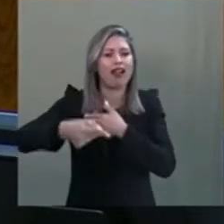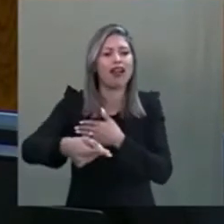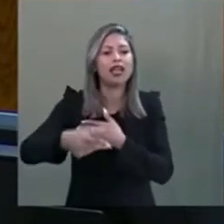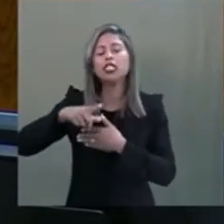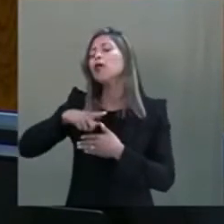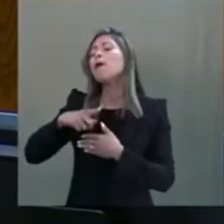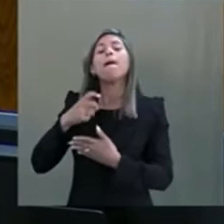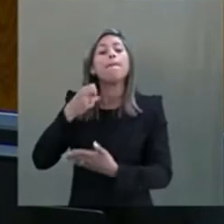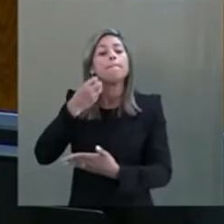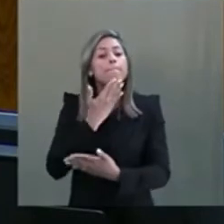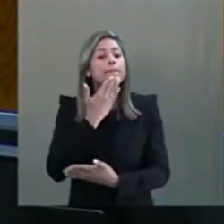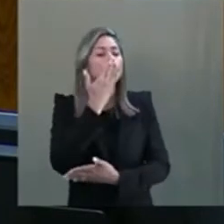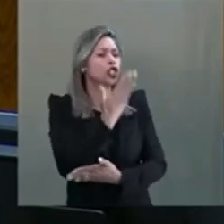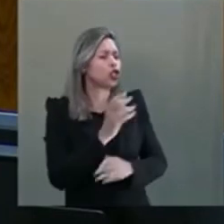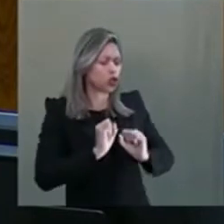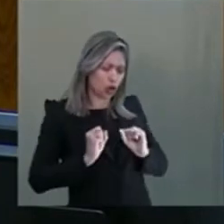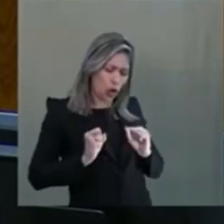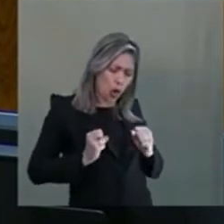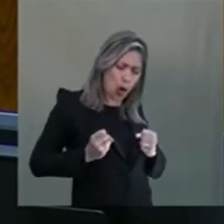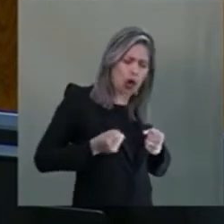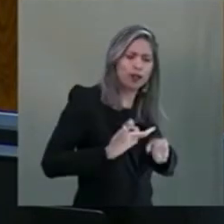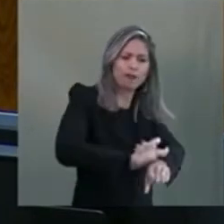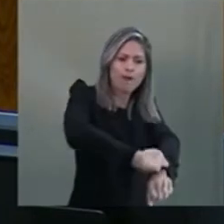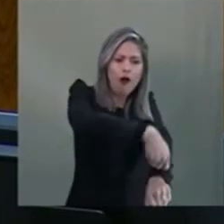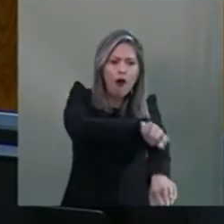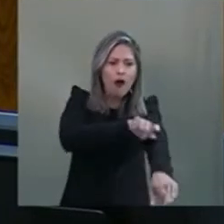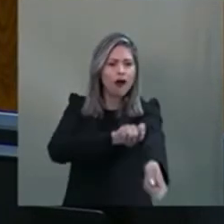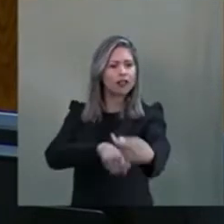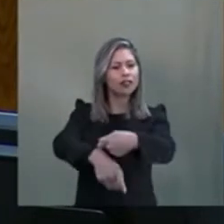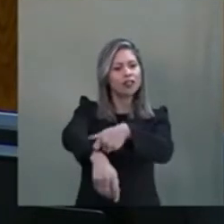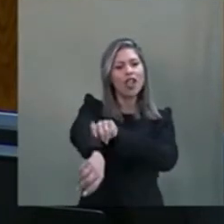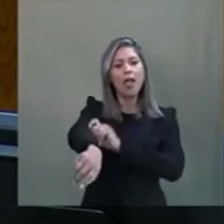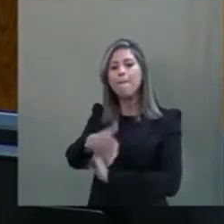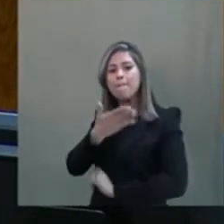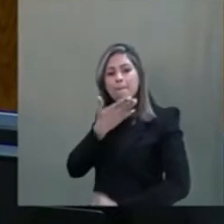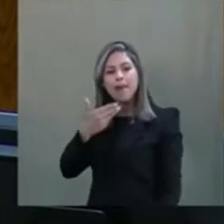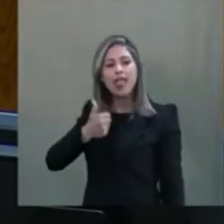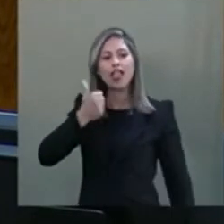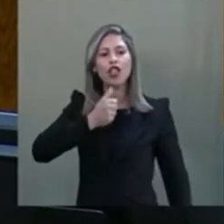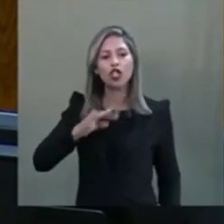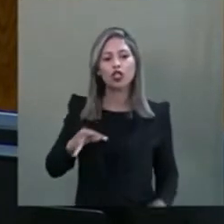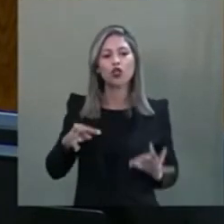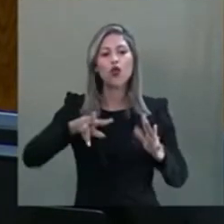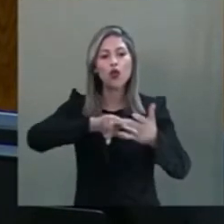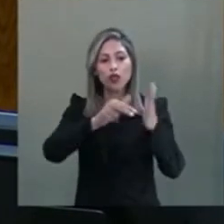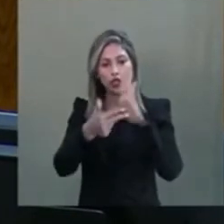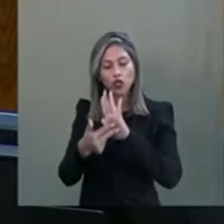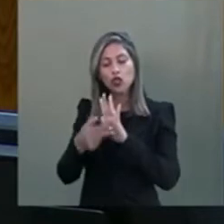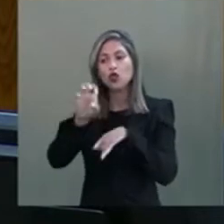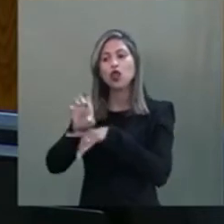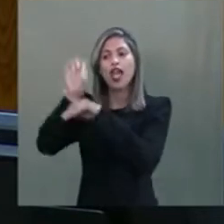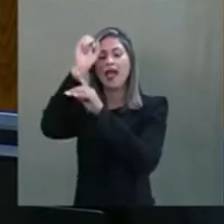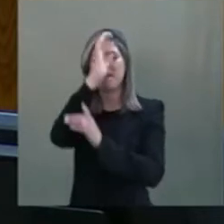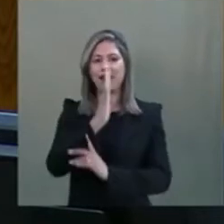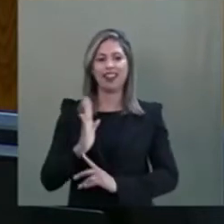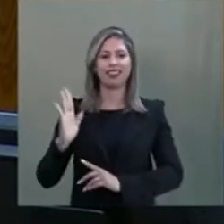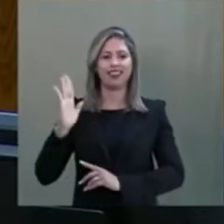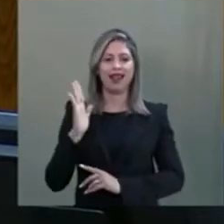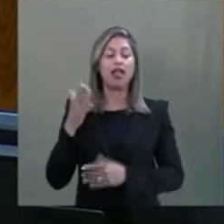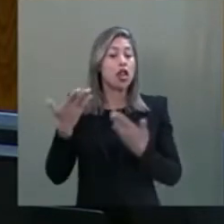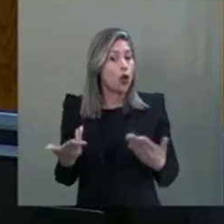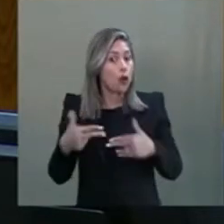todos esforços para uma melhora significativa do Estado brasileiro. Diante disso,